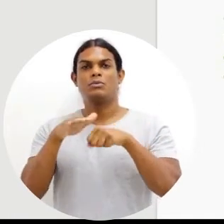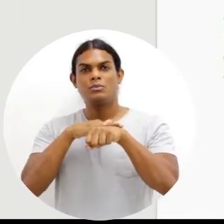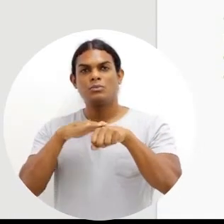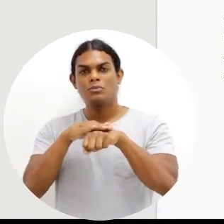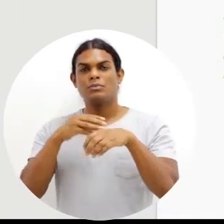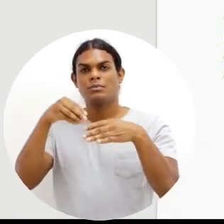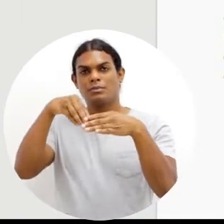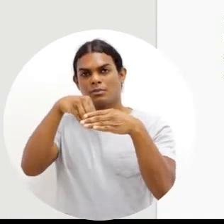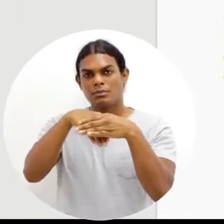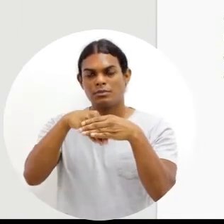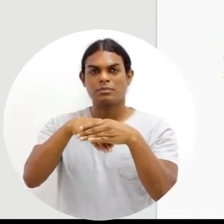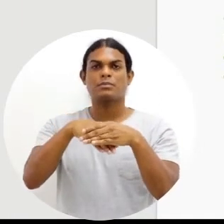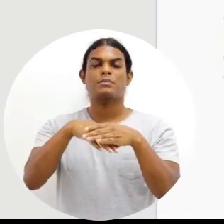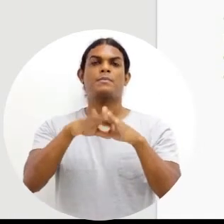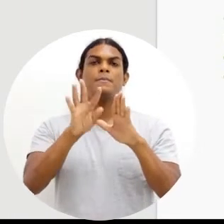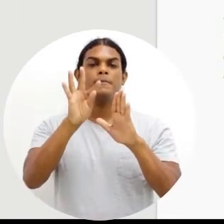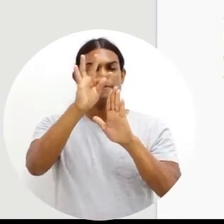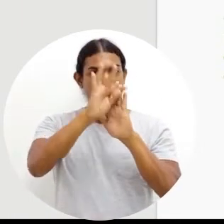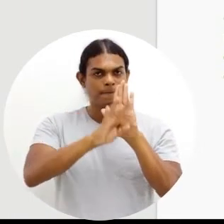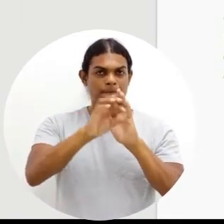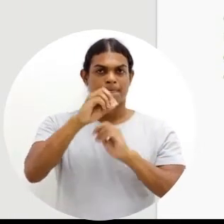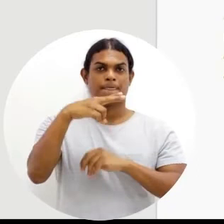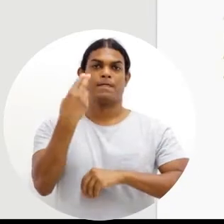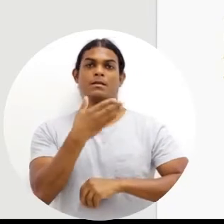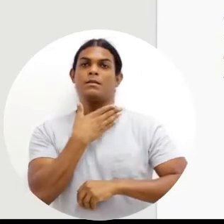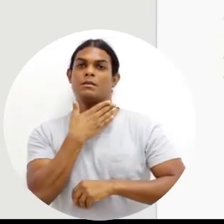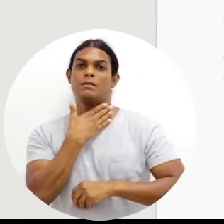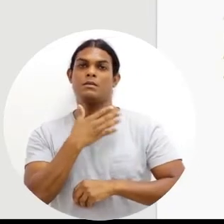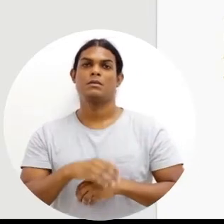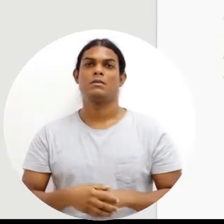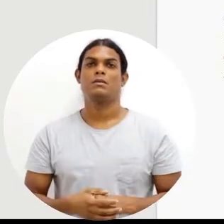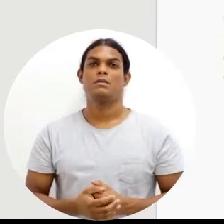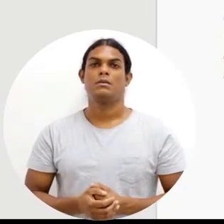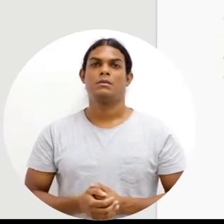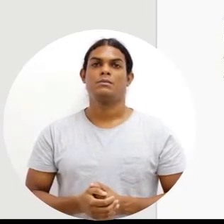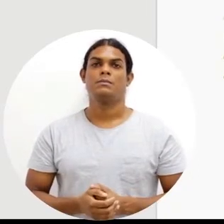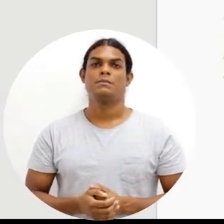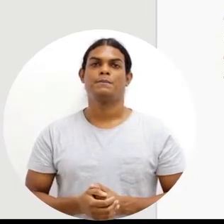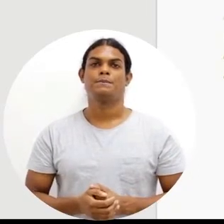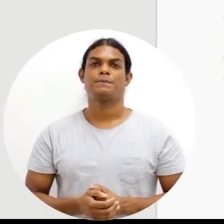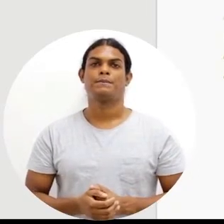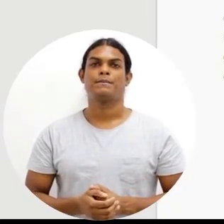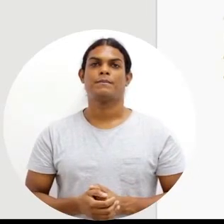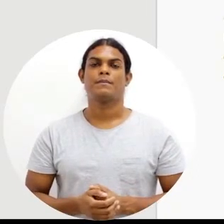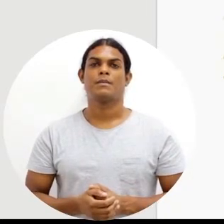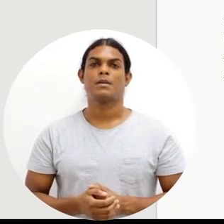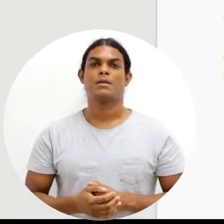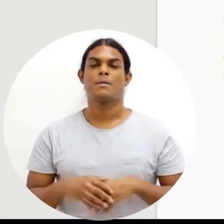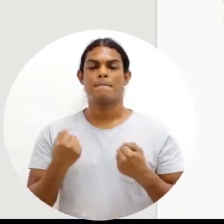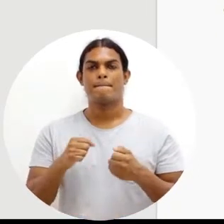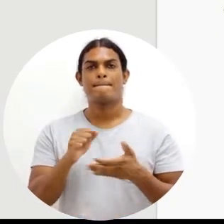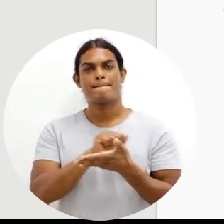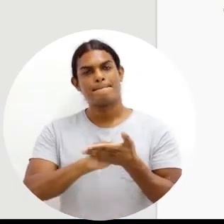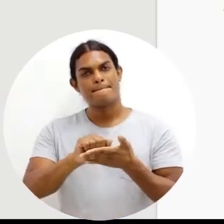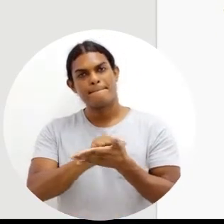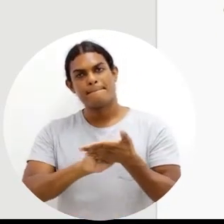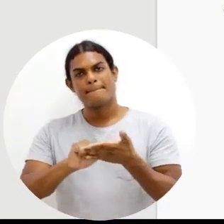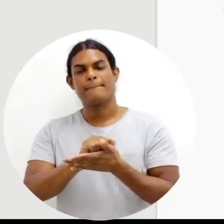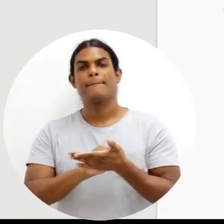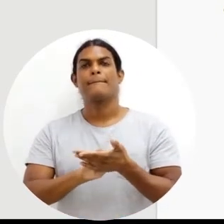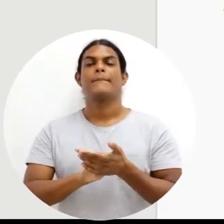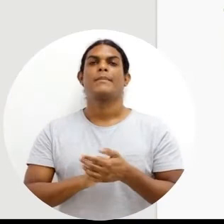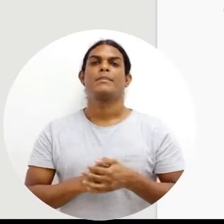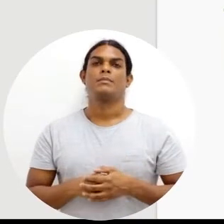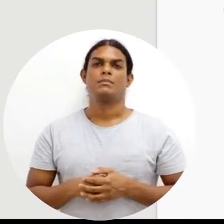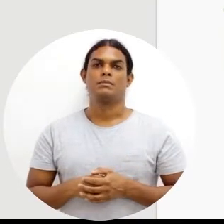também lá no chat. Quando ela criar um novo tópico, ela pode apagar e ela pode alterar, assim como eu também. Isso só